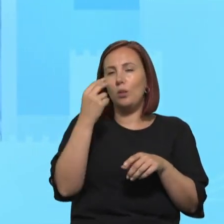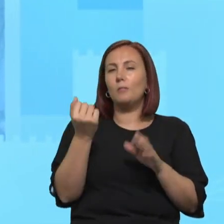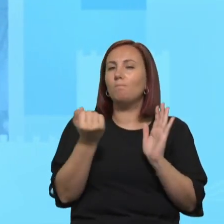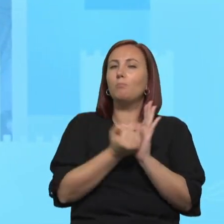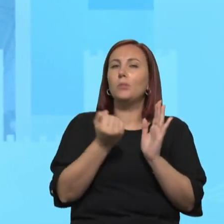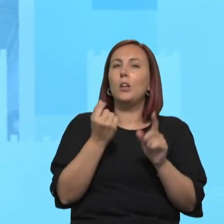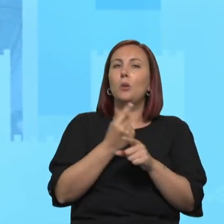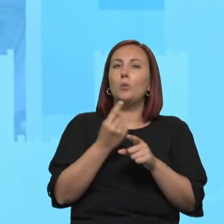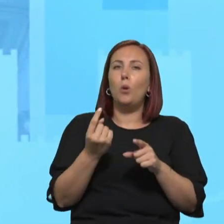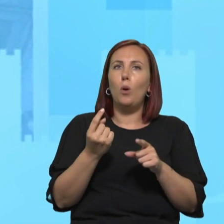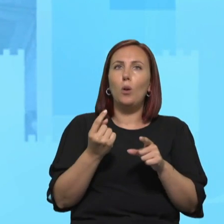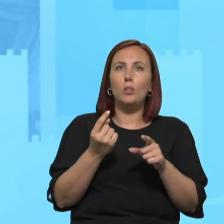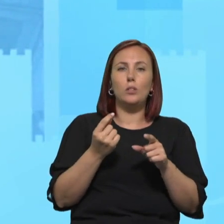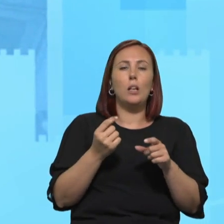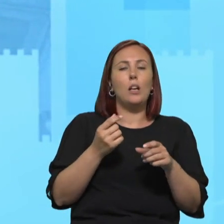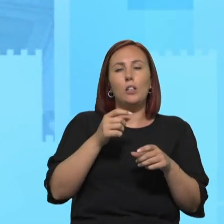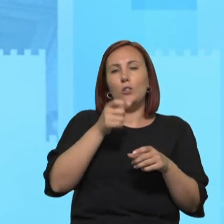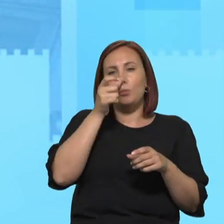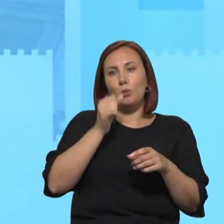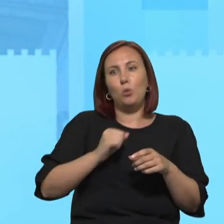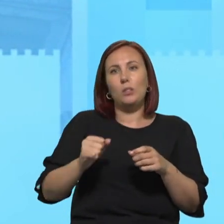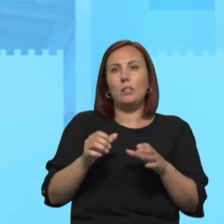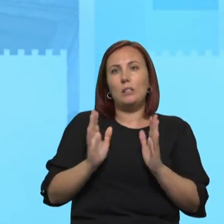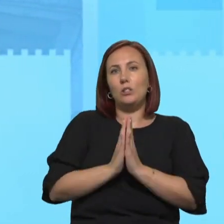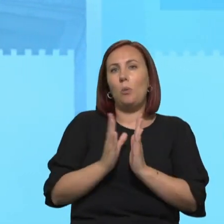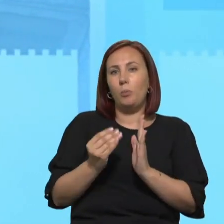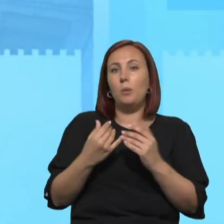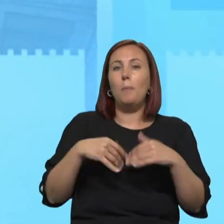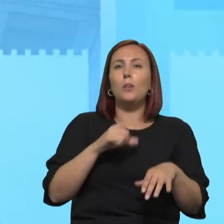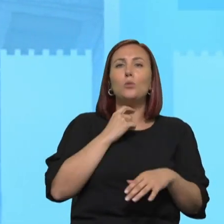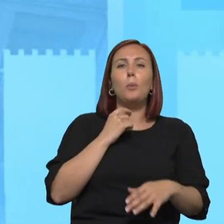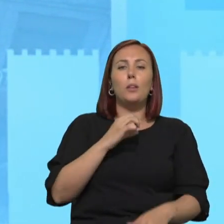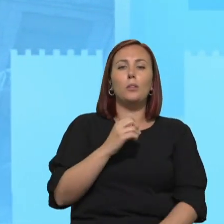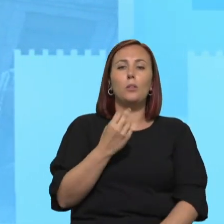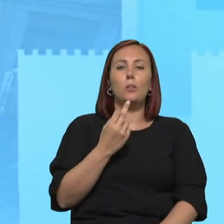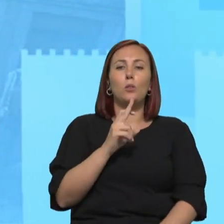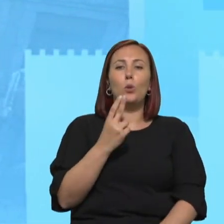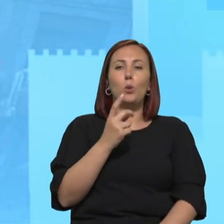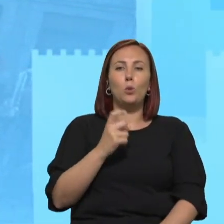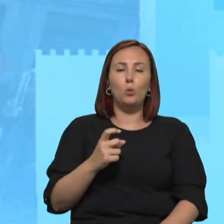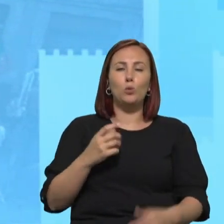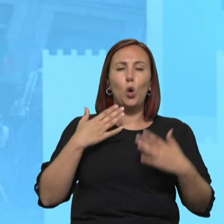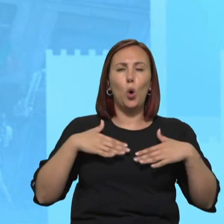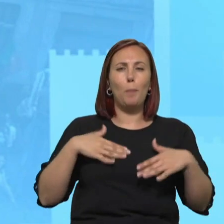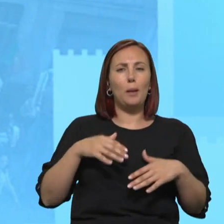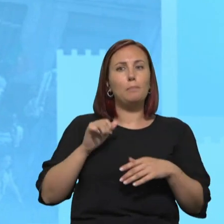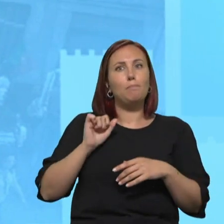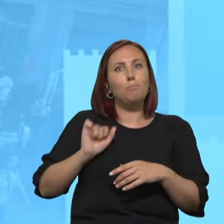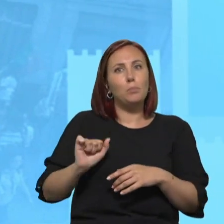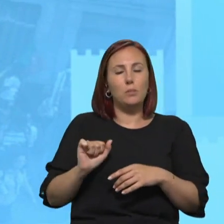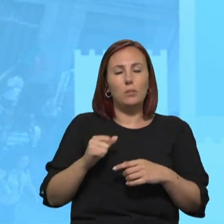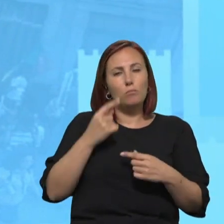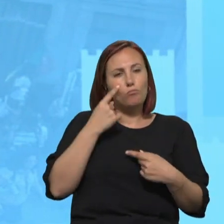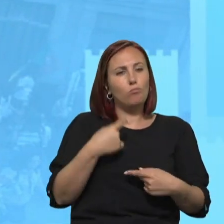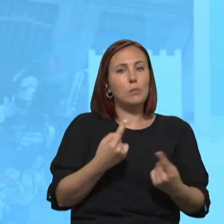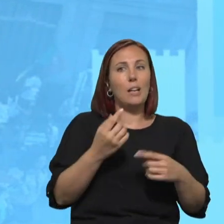um anticlericalismo forte e o Padre Cruz apresentava-se de batina, em público, o que não era nada fácil